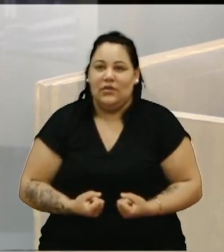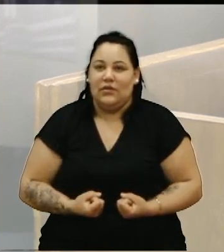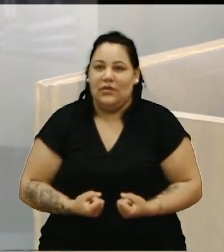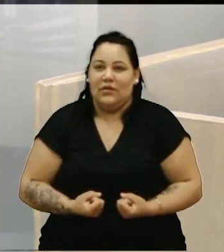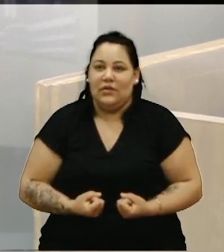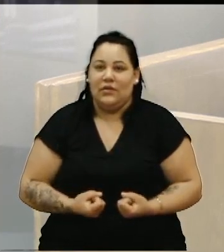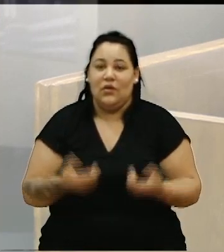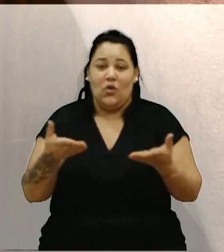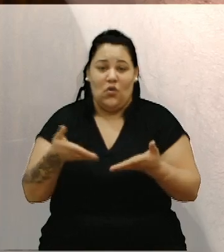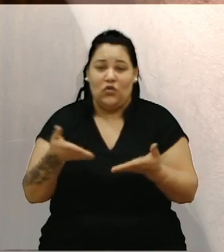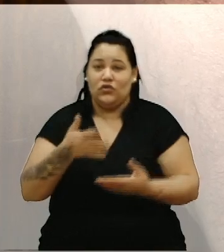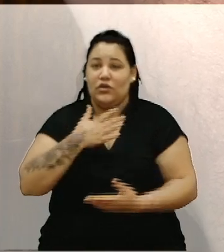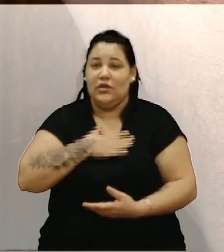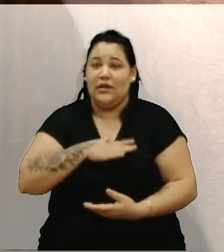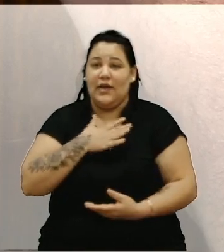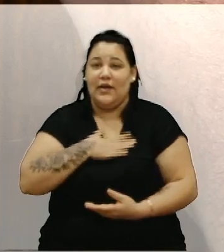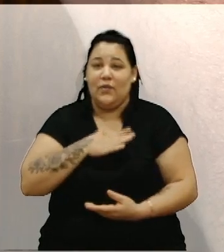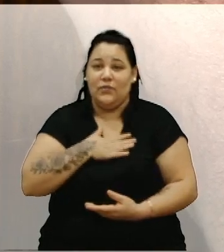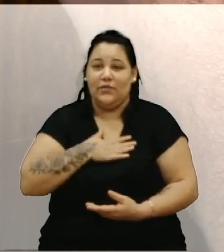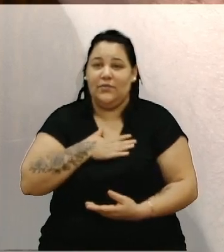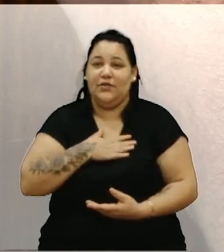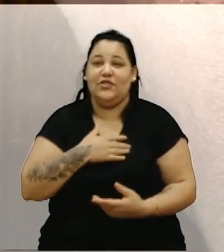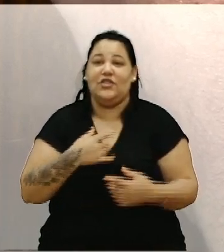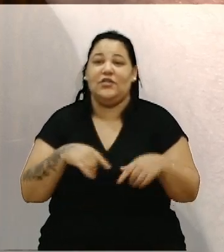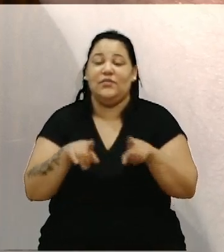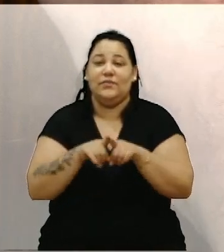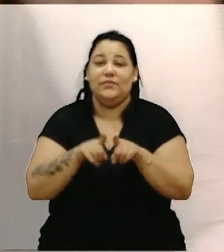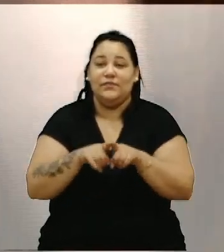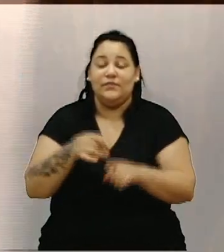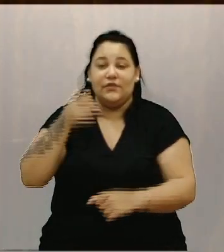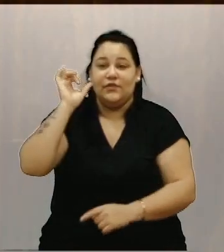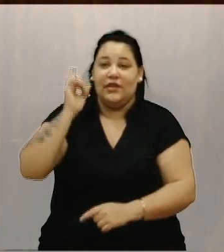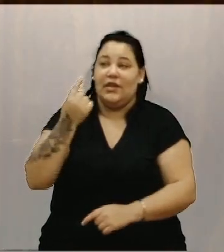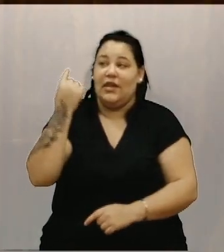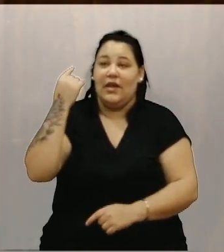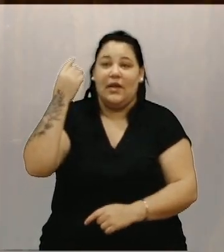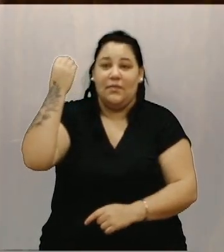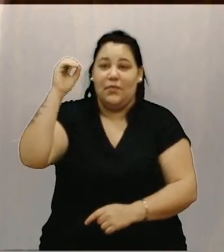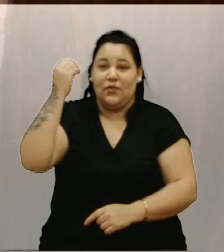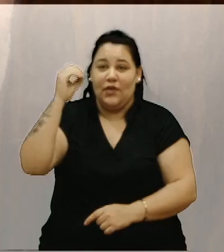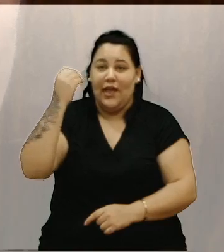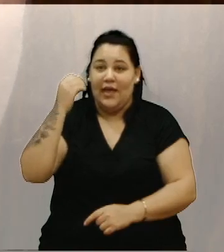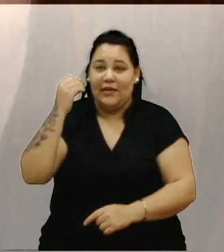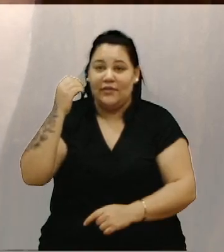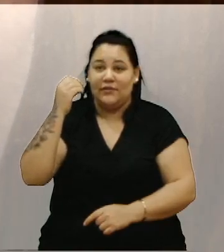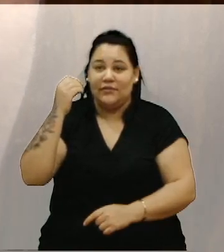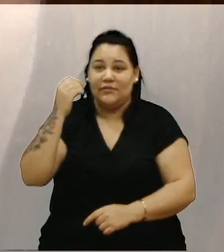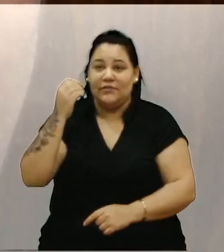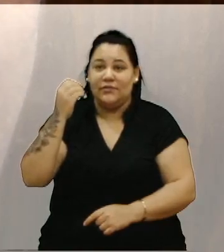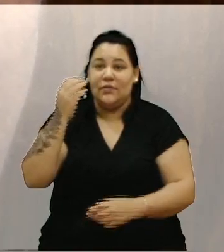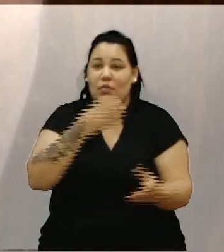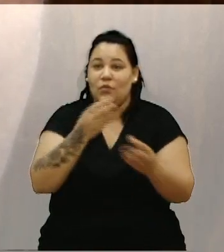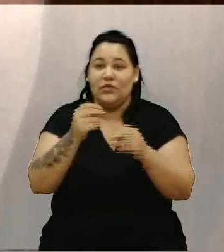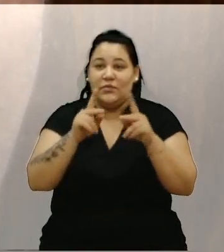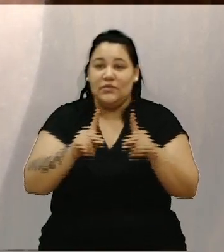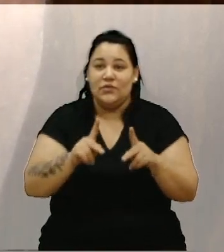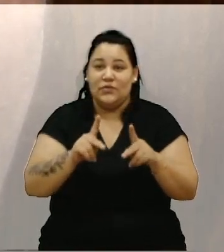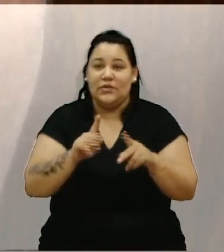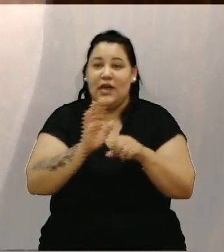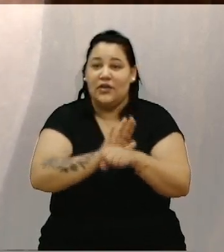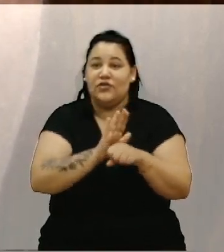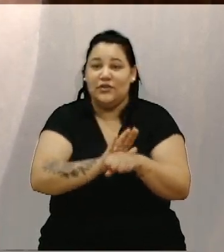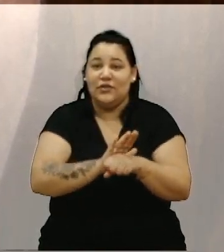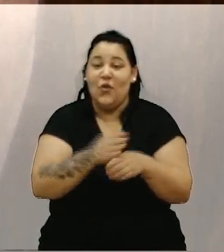ele está calmo aqui. Ontem nós fomos no plenário em Porto Alegre, ele botou abaixo, era todo mundo ajudando a gente. Hoje ele